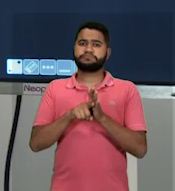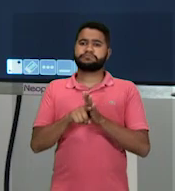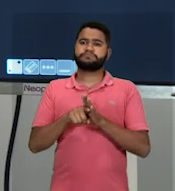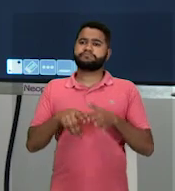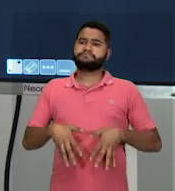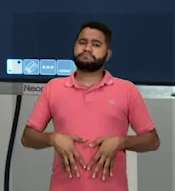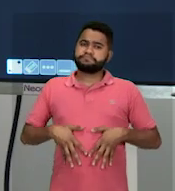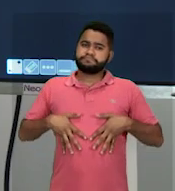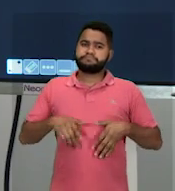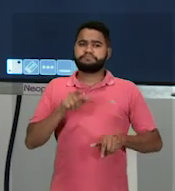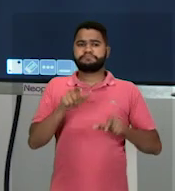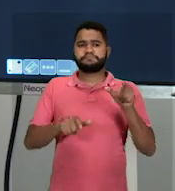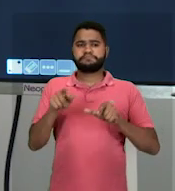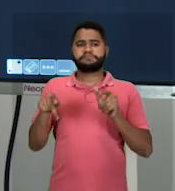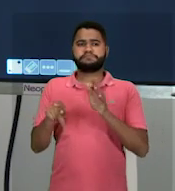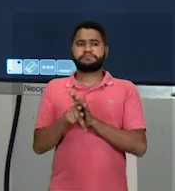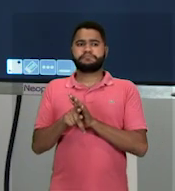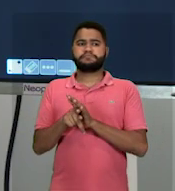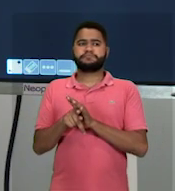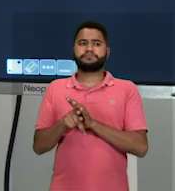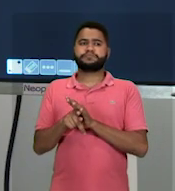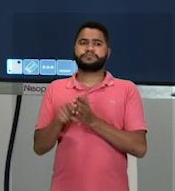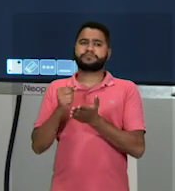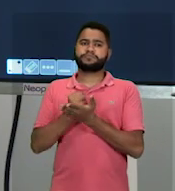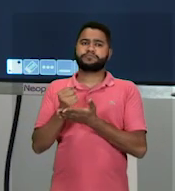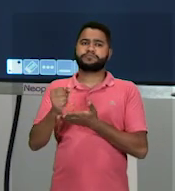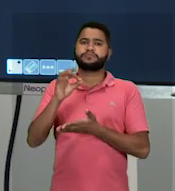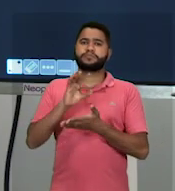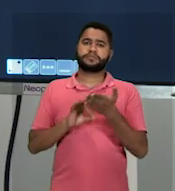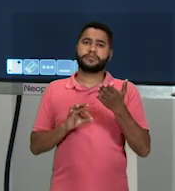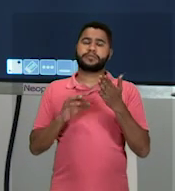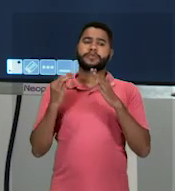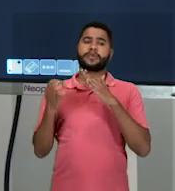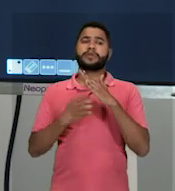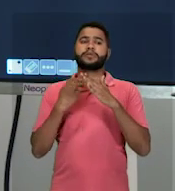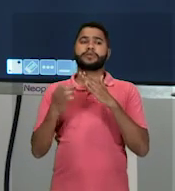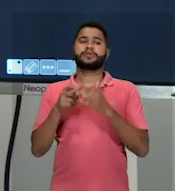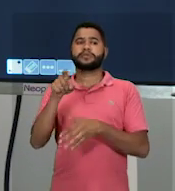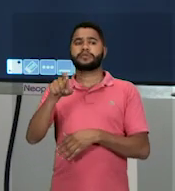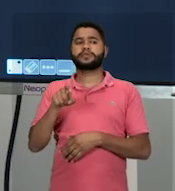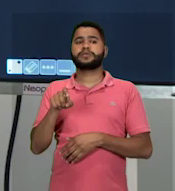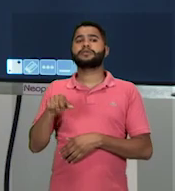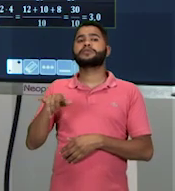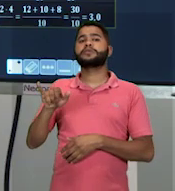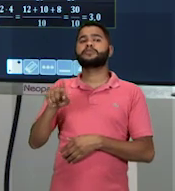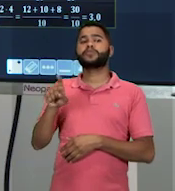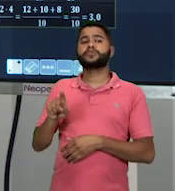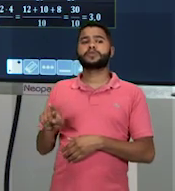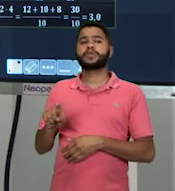os executivos da agência bancária contrataram a empresa X, Y, Z,